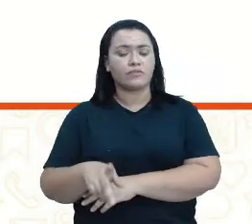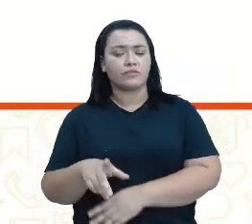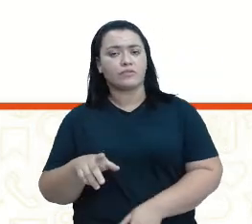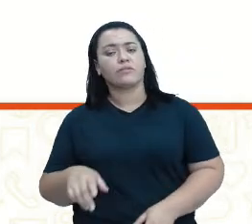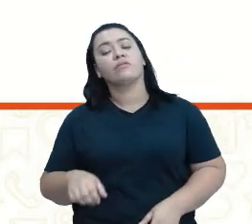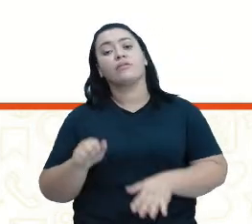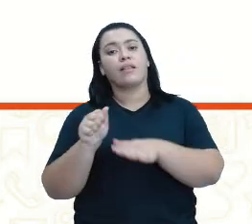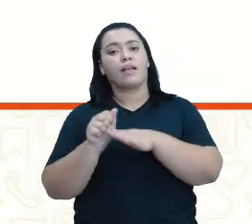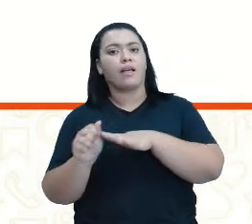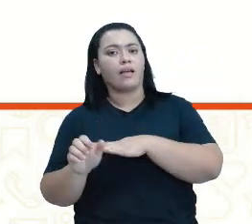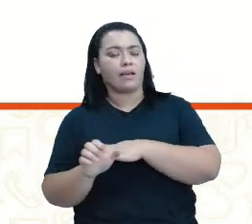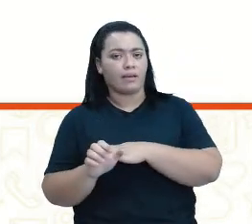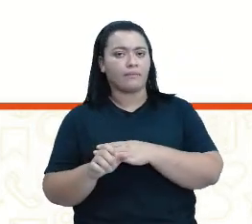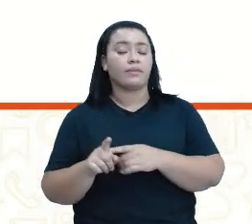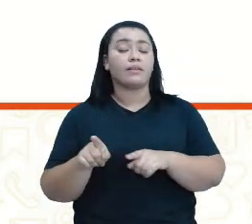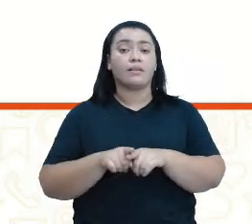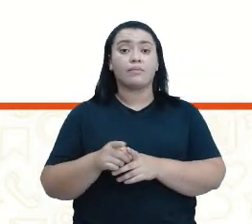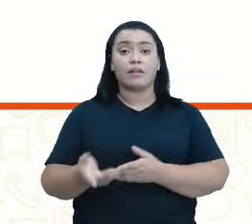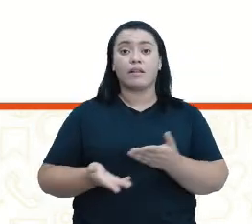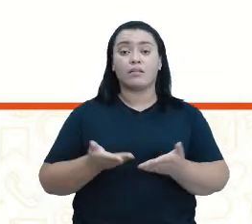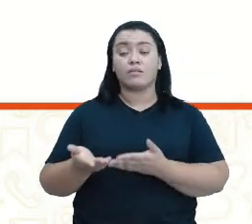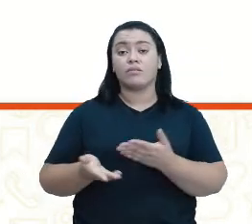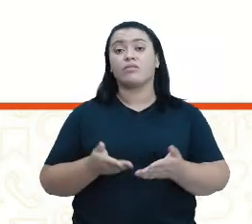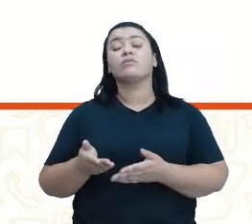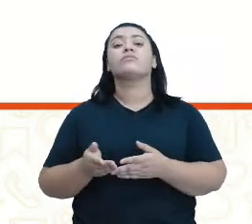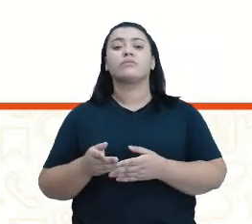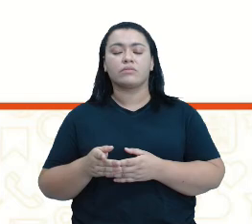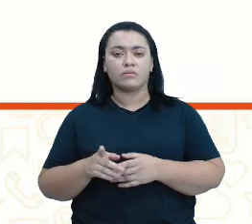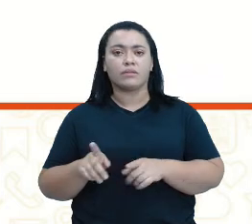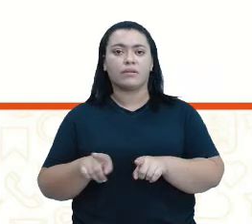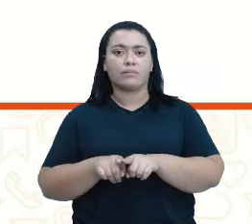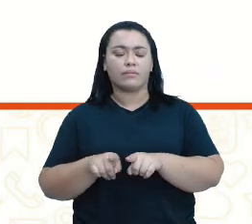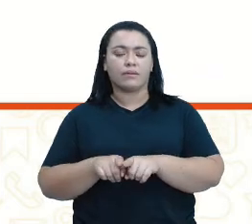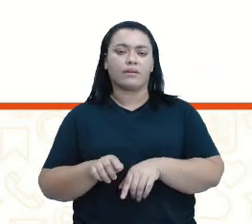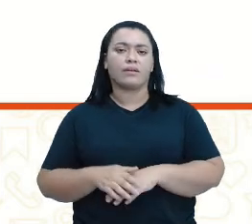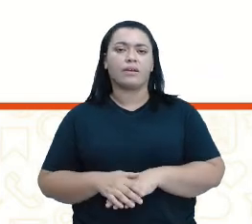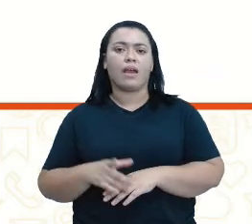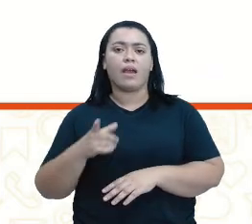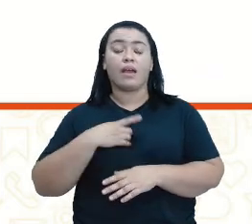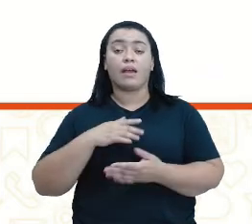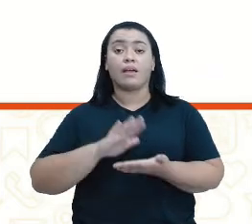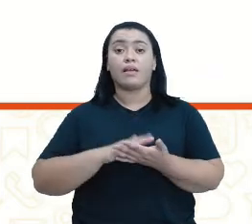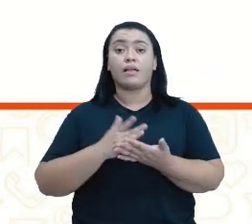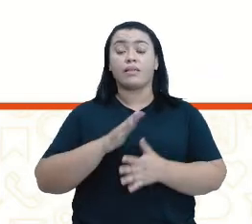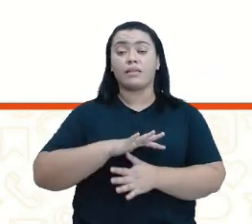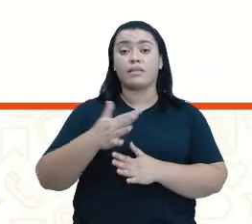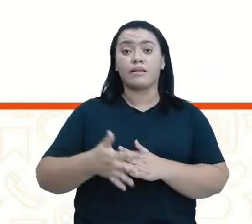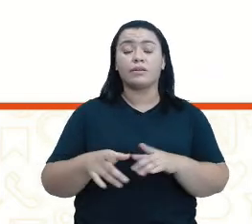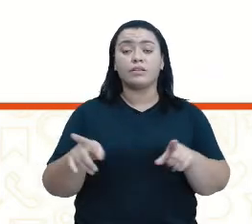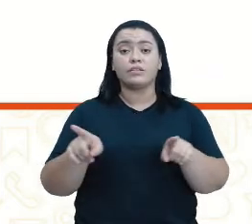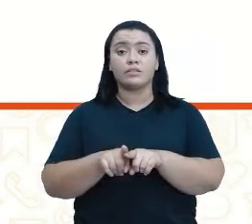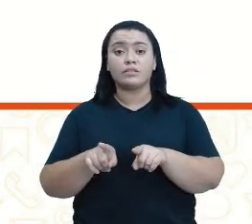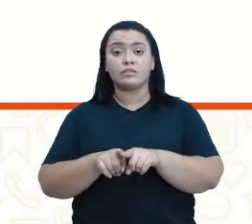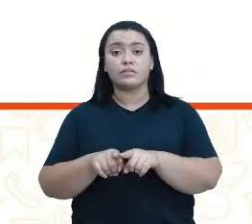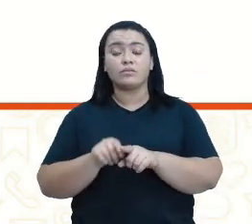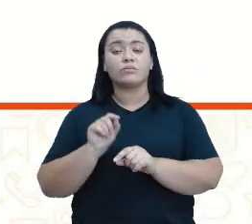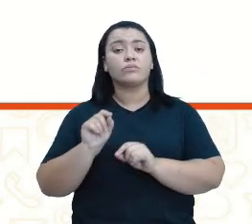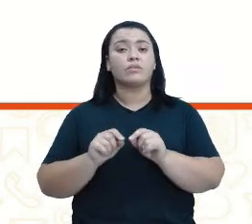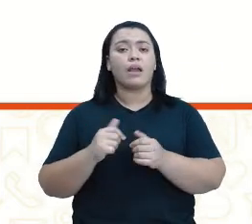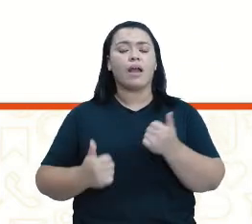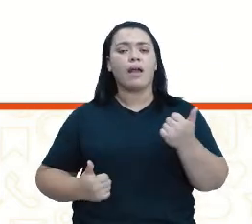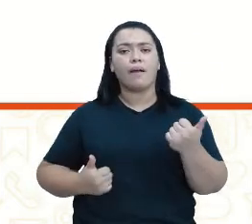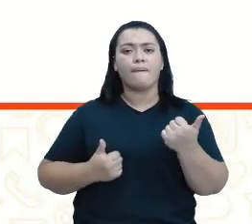sala do atendimento educacional especializado do professor do AEE, que é o intérprete de Libras e o agente de apoio